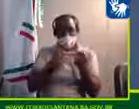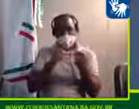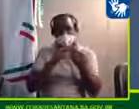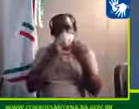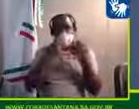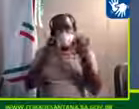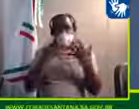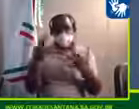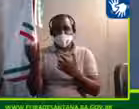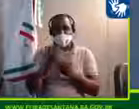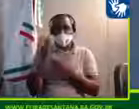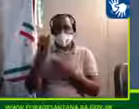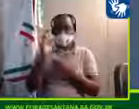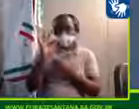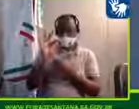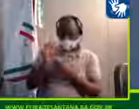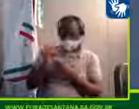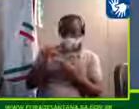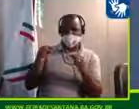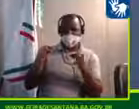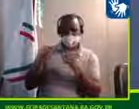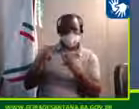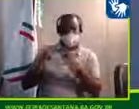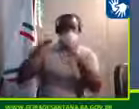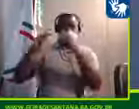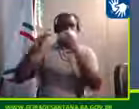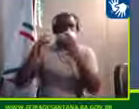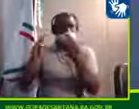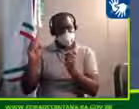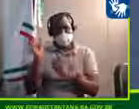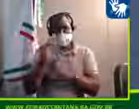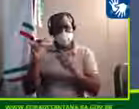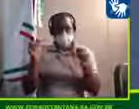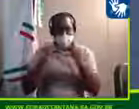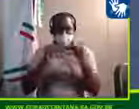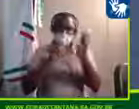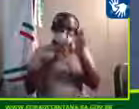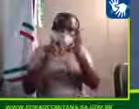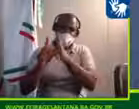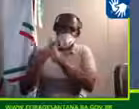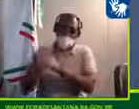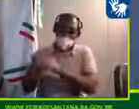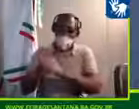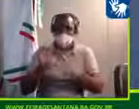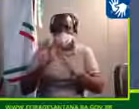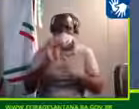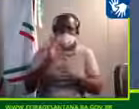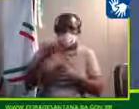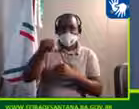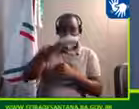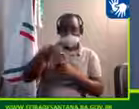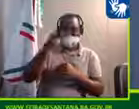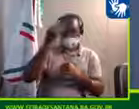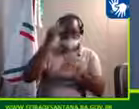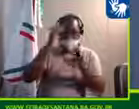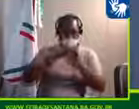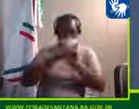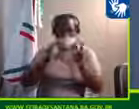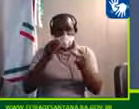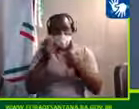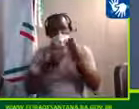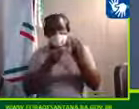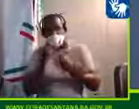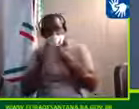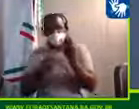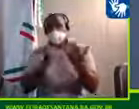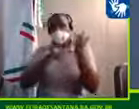momento atribuiu à cidade esse aumento, mostra a circunstância logística que Feira de Santana se encontra. E nós entendemos que fizemos o que foi